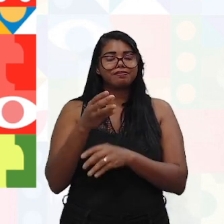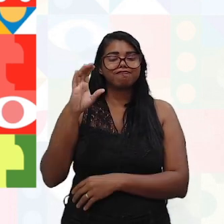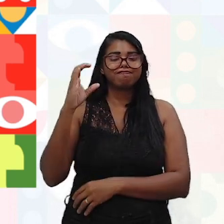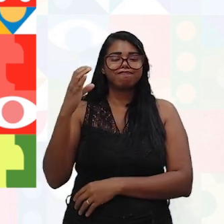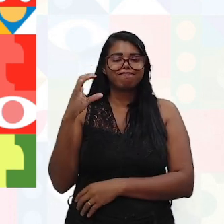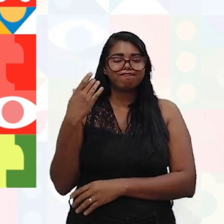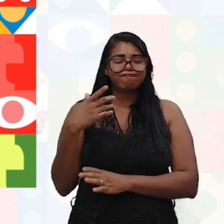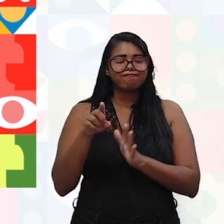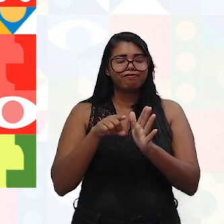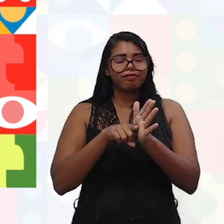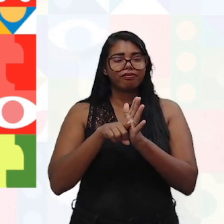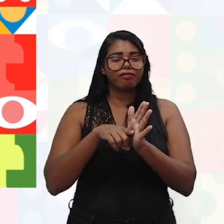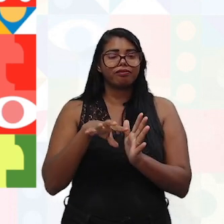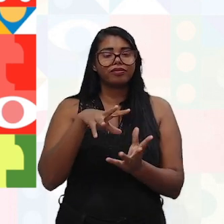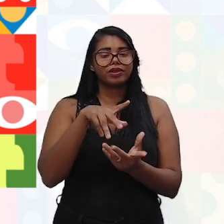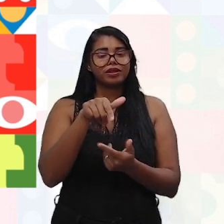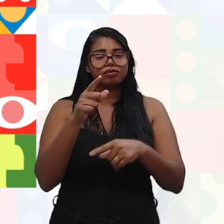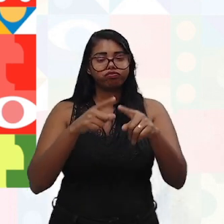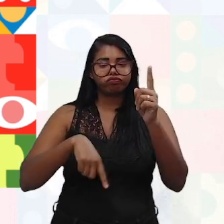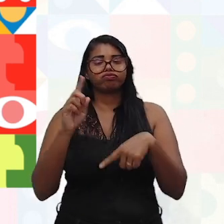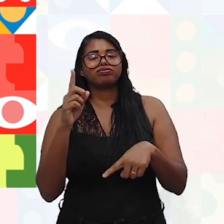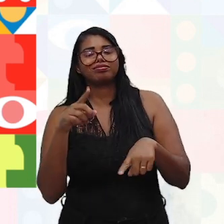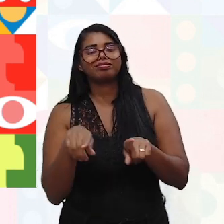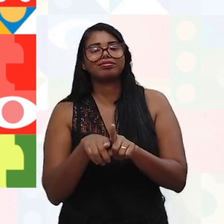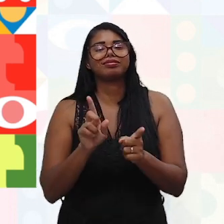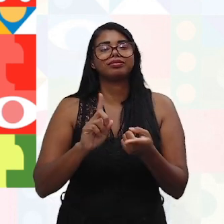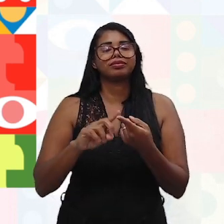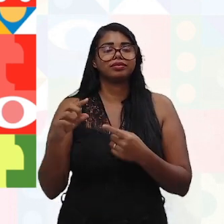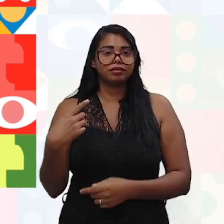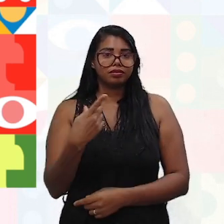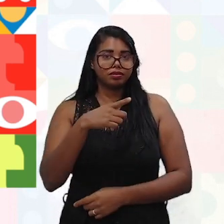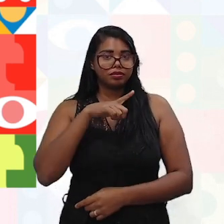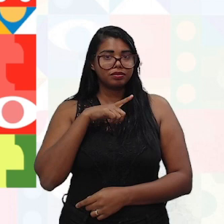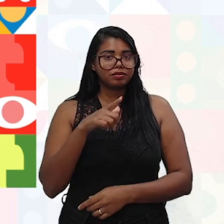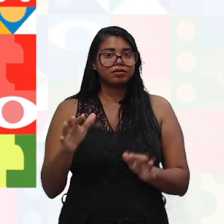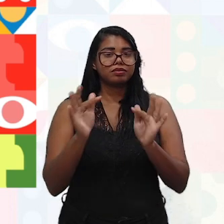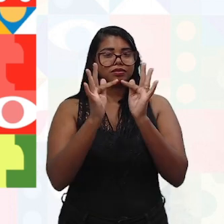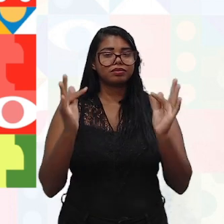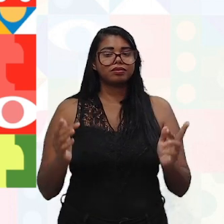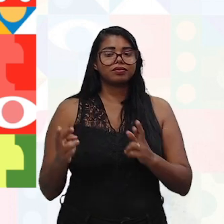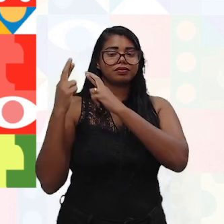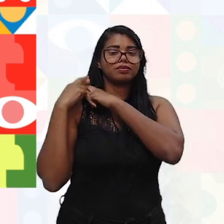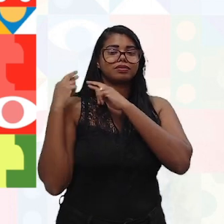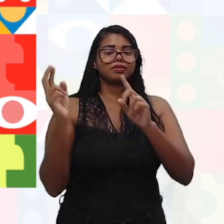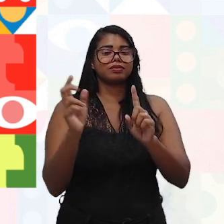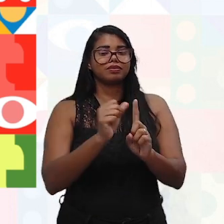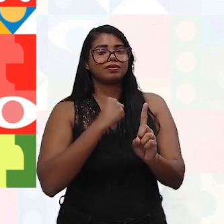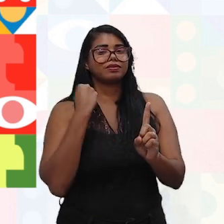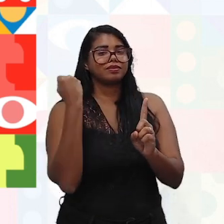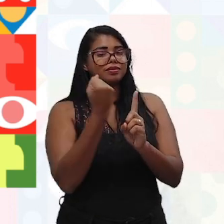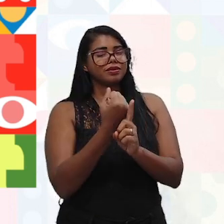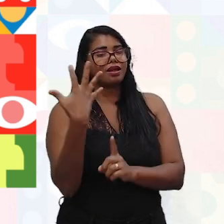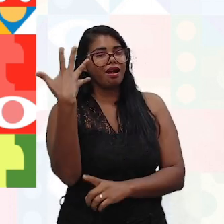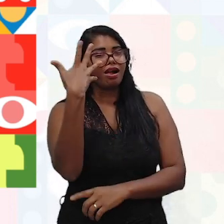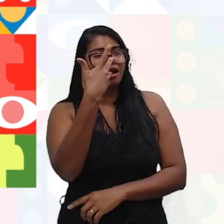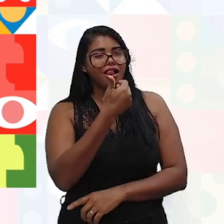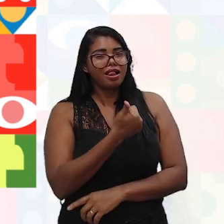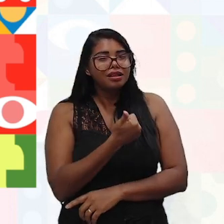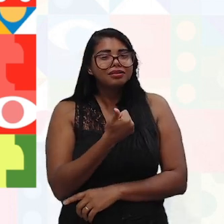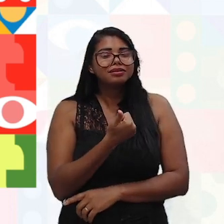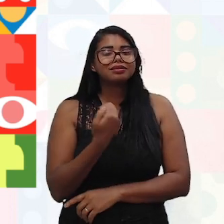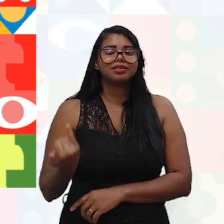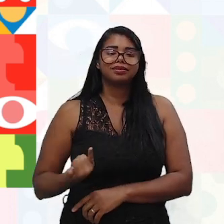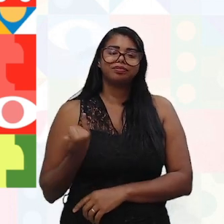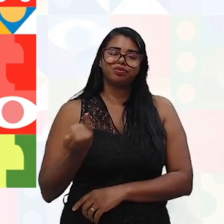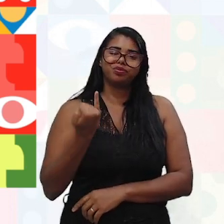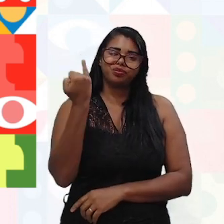ela faz o mundo girar. Então, nós temos uma função social muito bonita, muito importante, que é